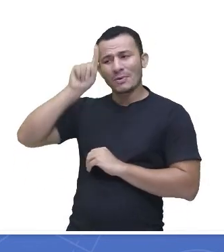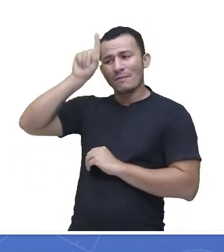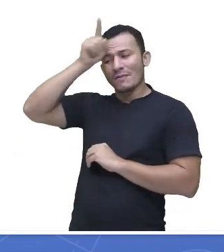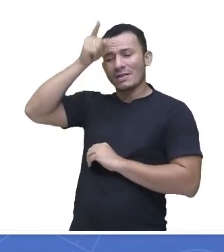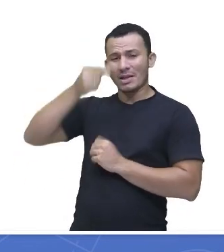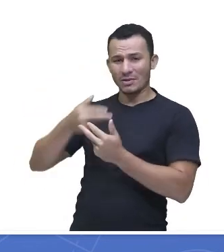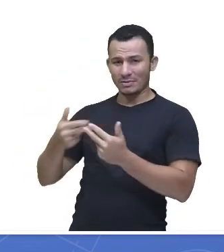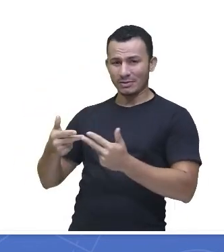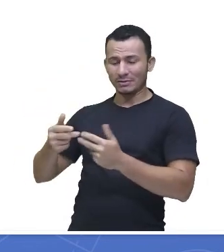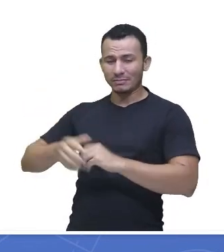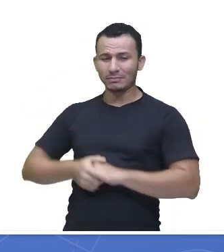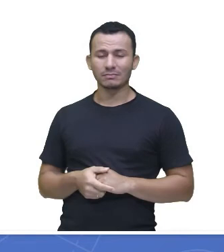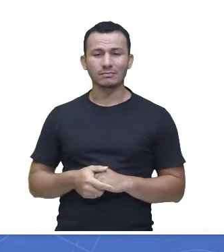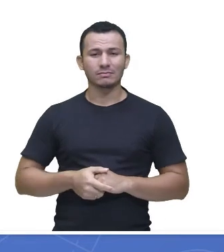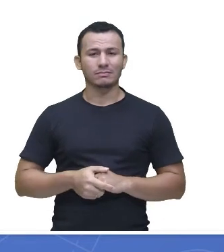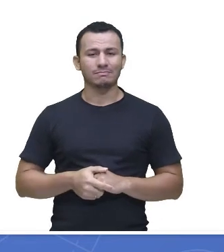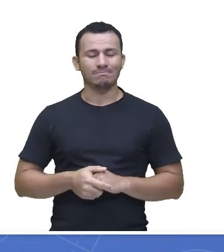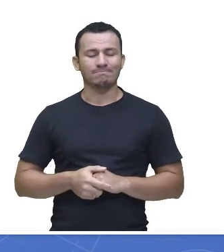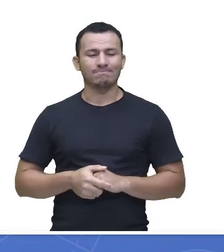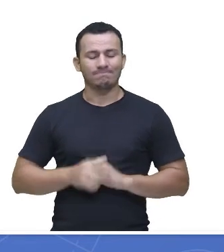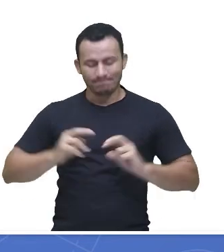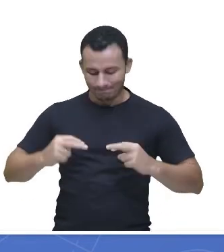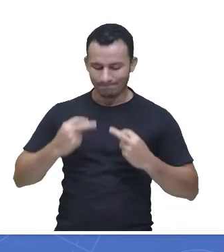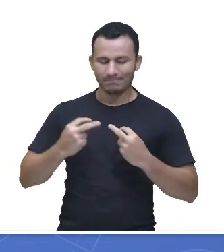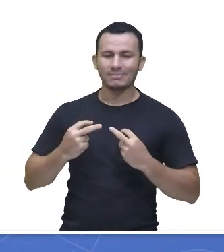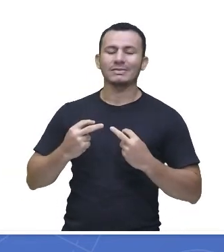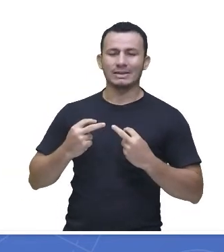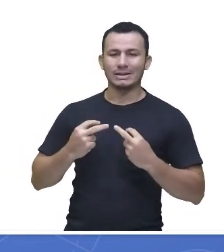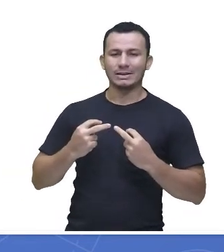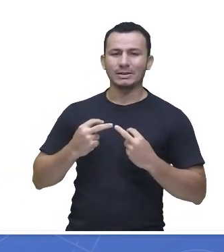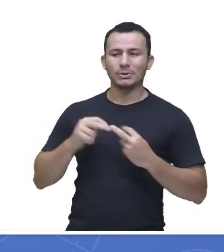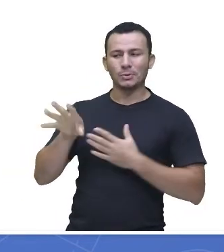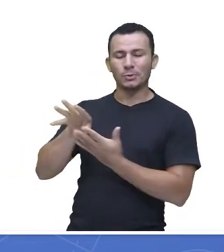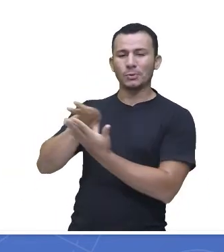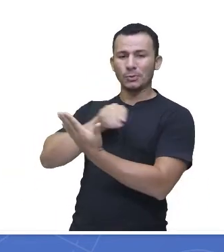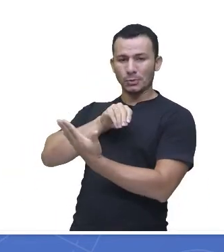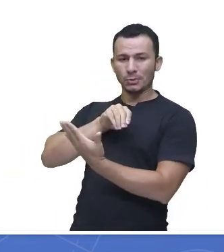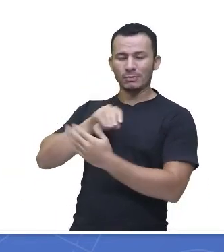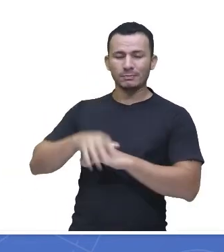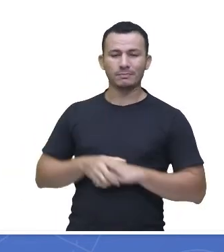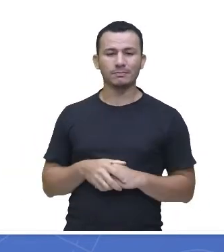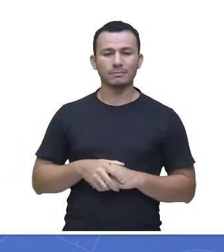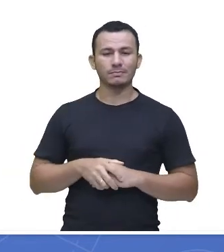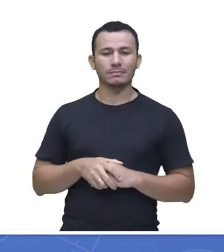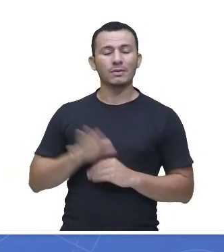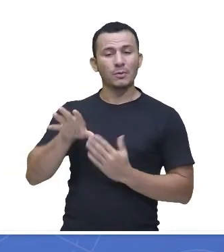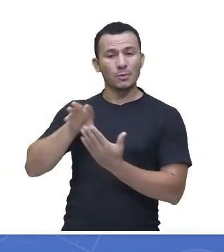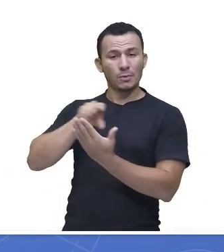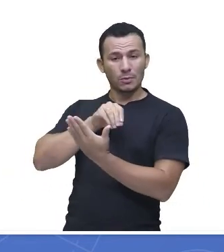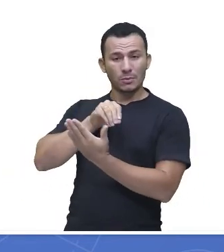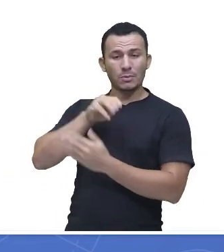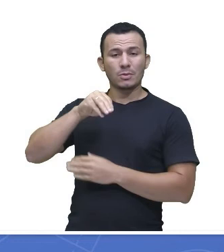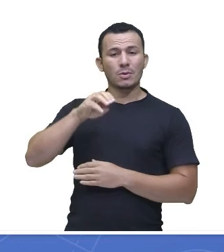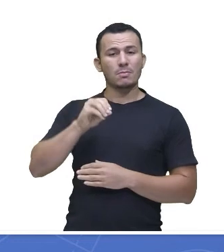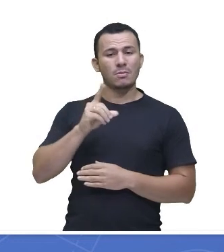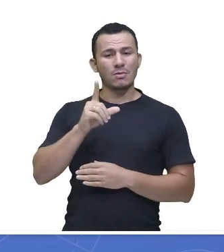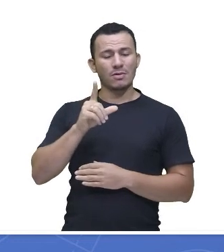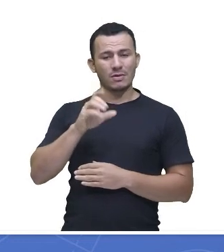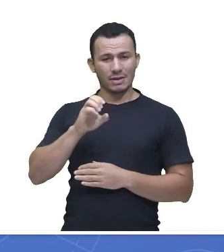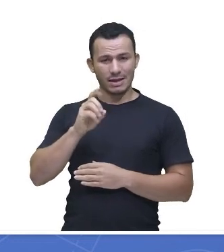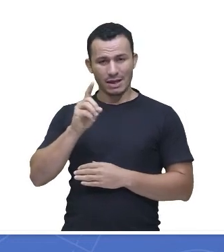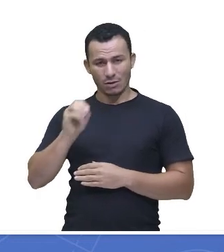pai. Reconheço que era um modelo. Olha aí, o que ele está dizendo do Contrim? Que ele era um modelo, né?